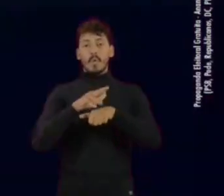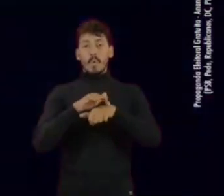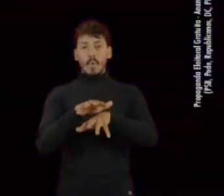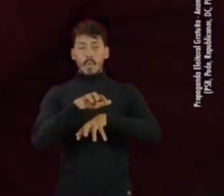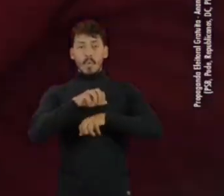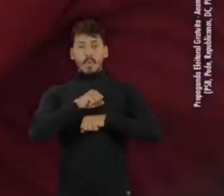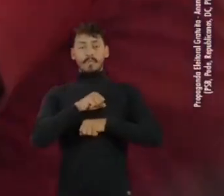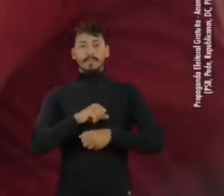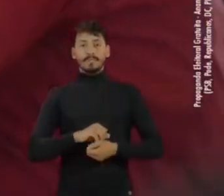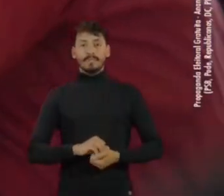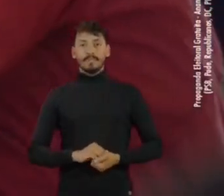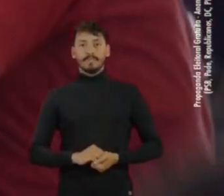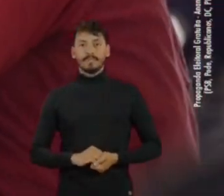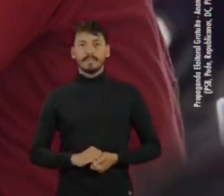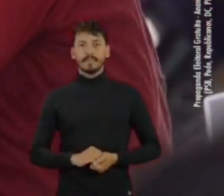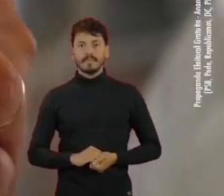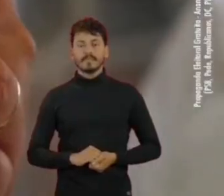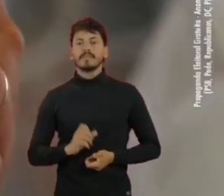doença.